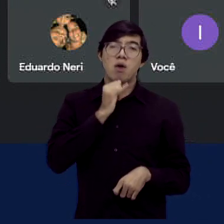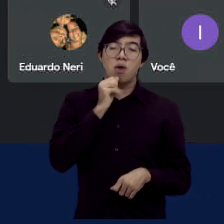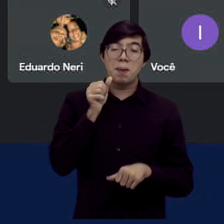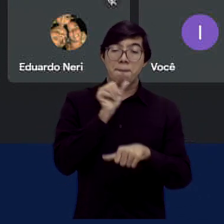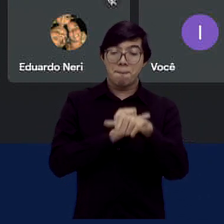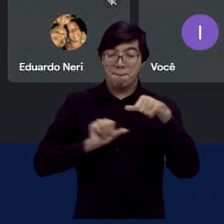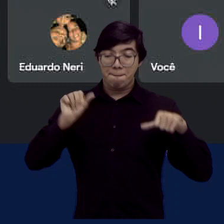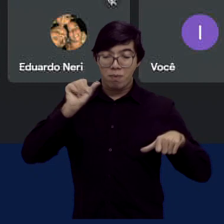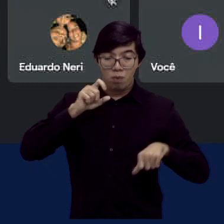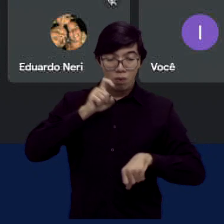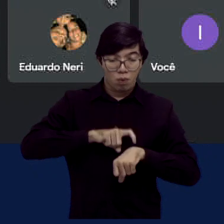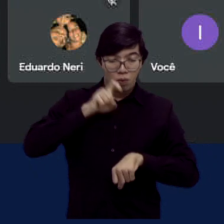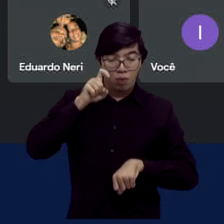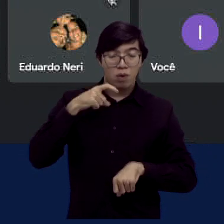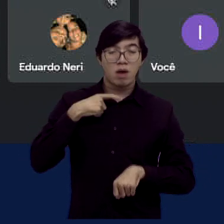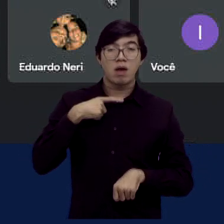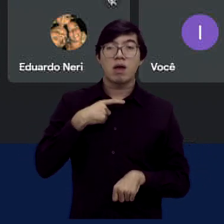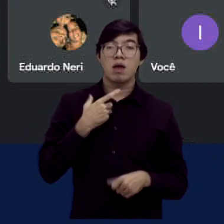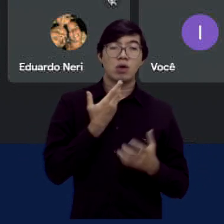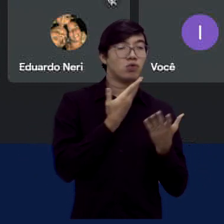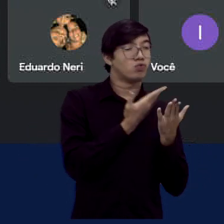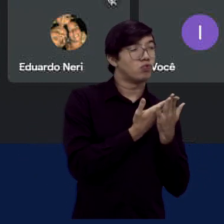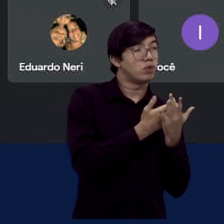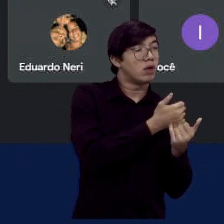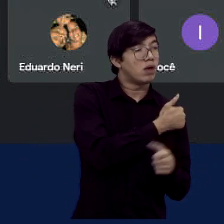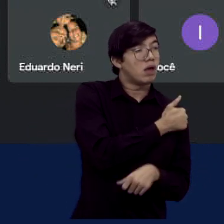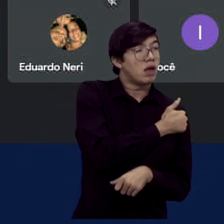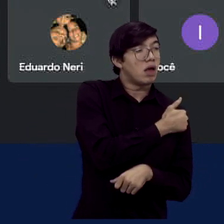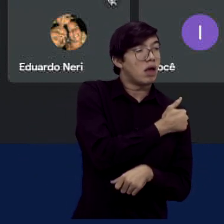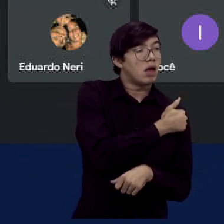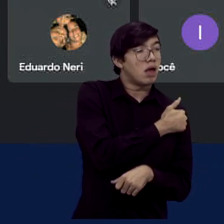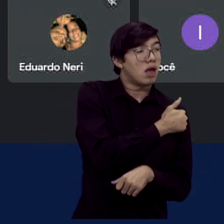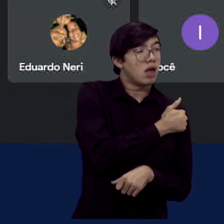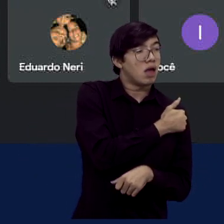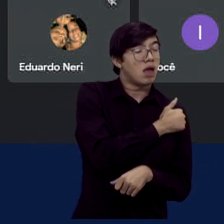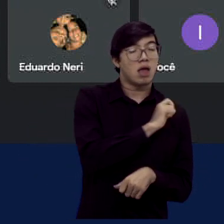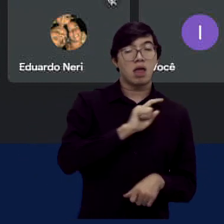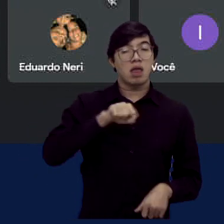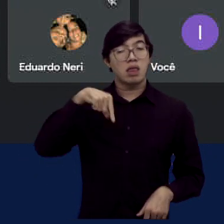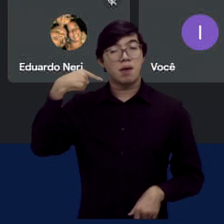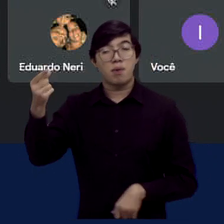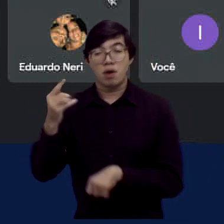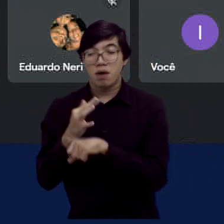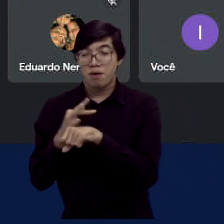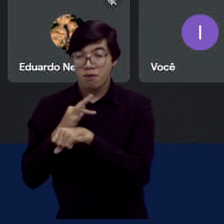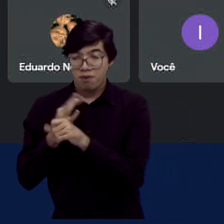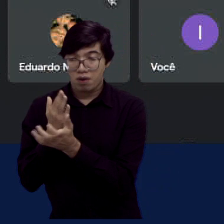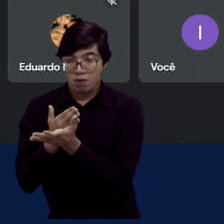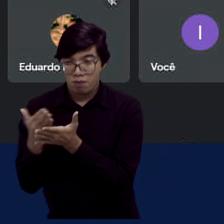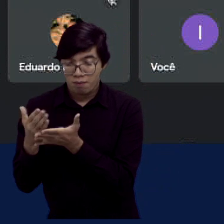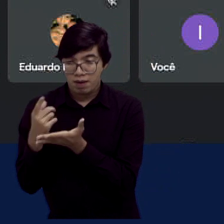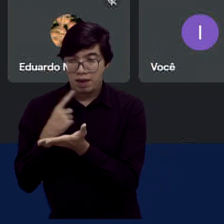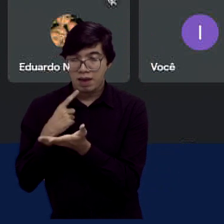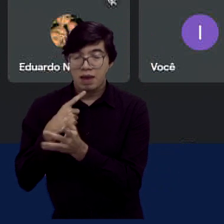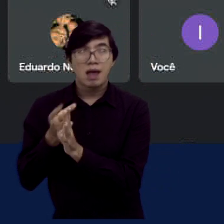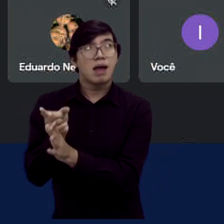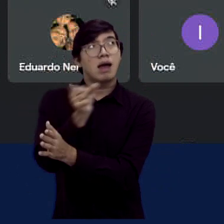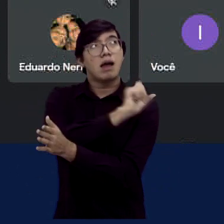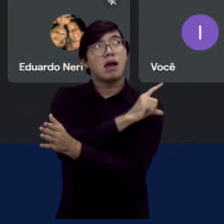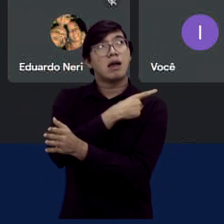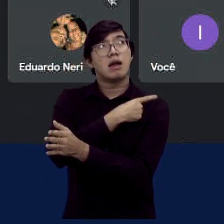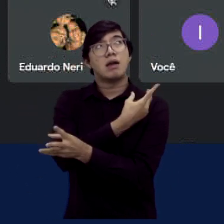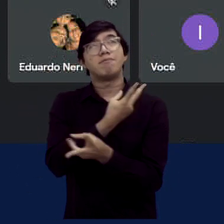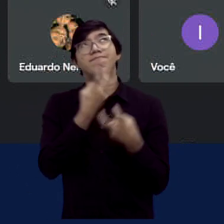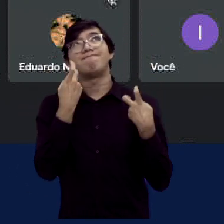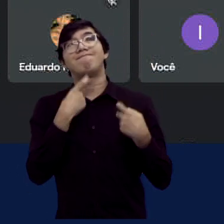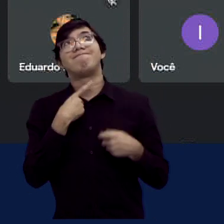qualquer outra coisa, aí você pensa nas coisas que você vivenciou antes. E aí aquilo pode ter um peso diferente, né?